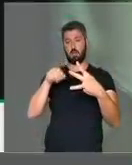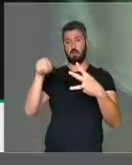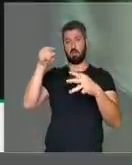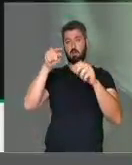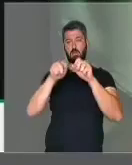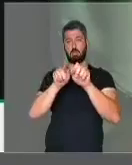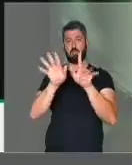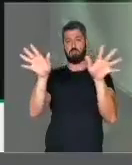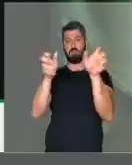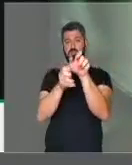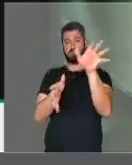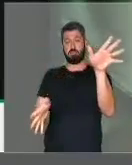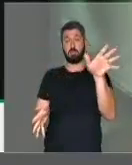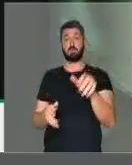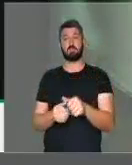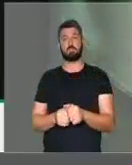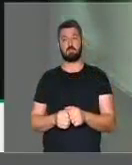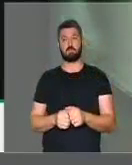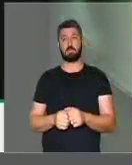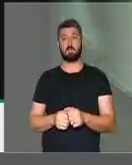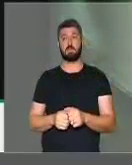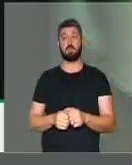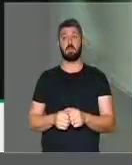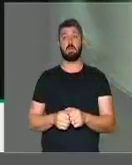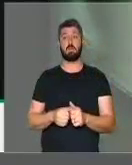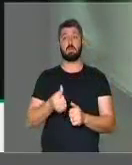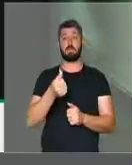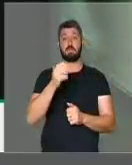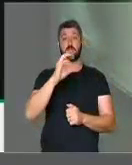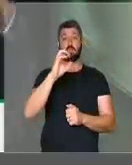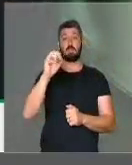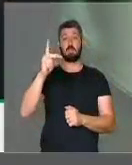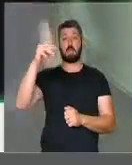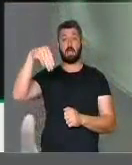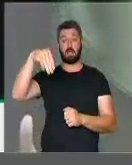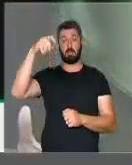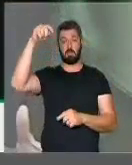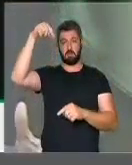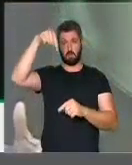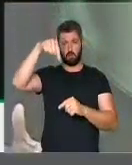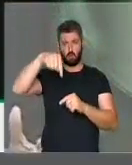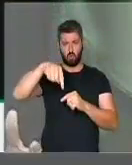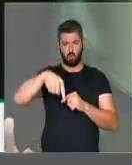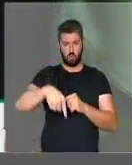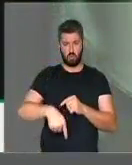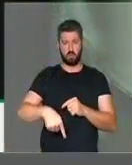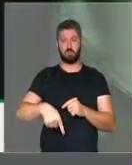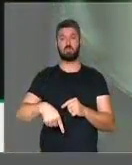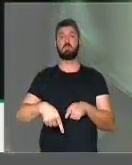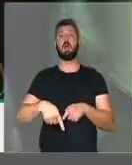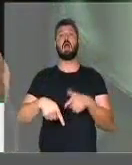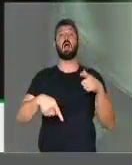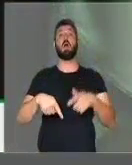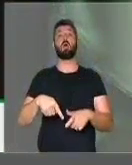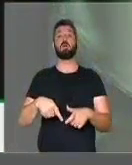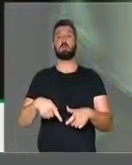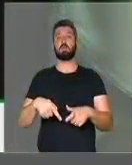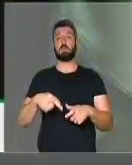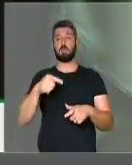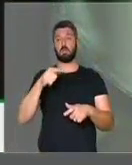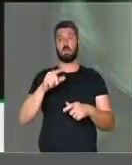água vai descer, meu querido líder Ivan Valente, 600 quilômetros no funil, e tem aí